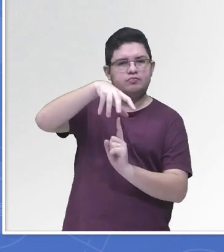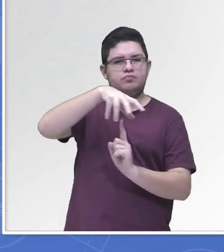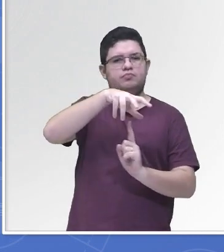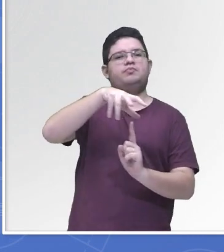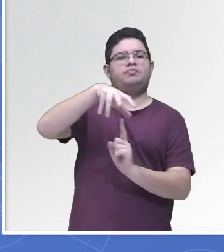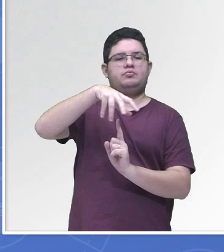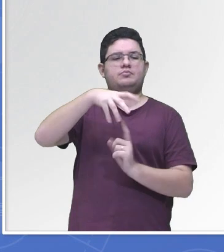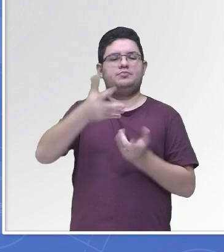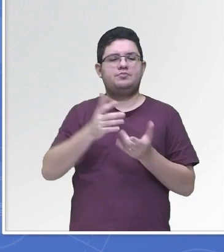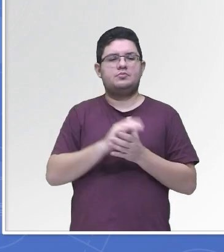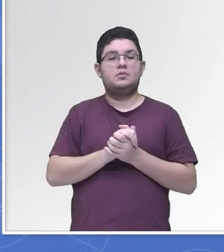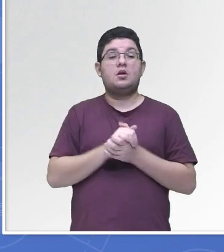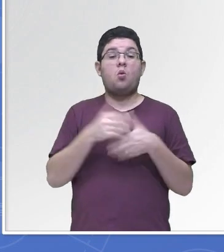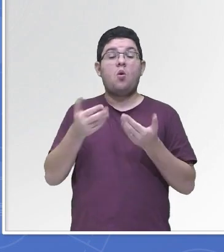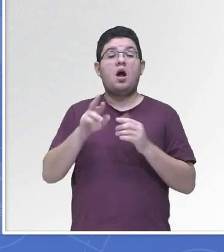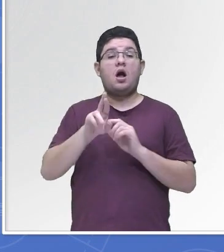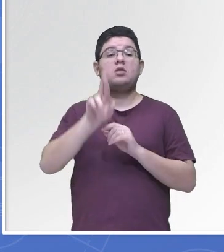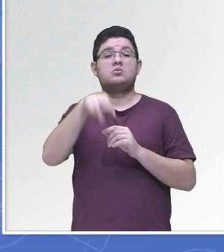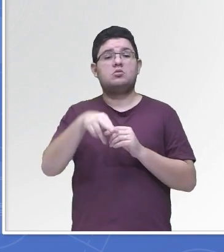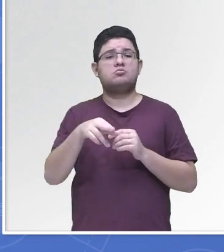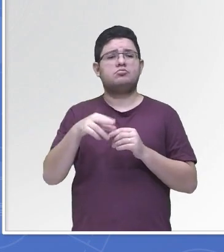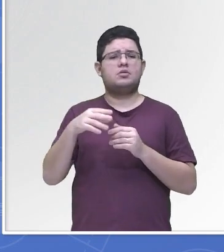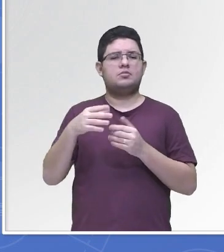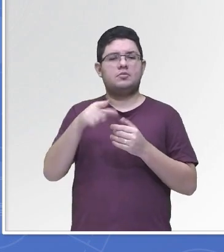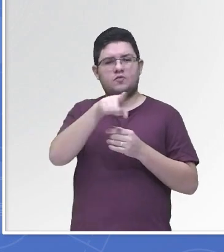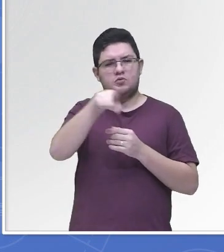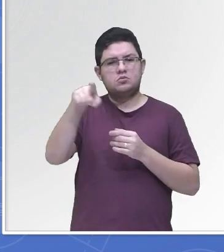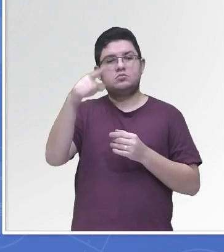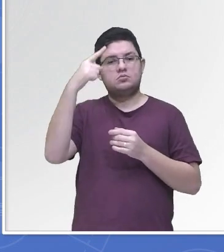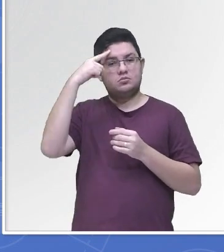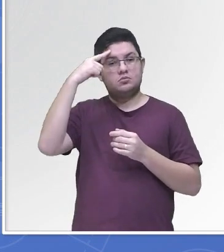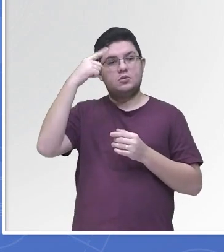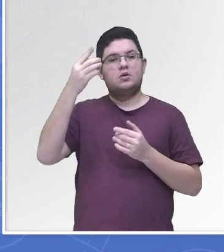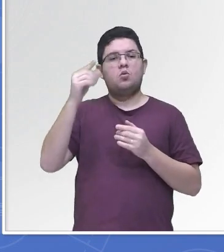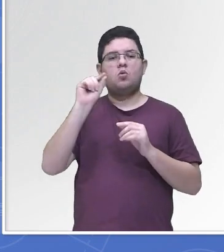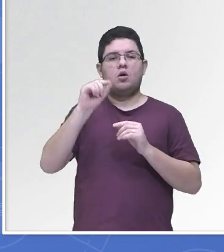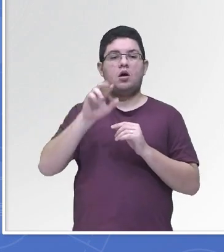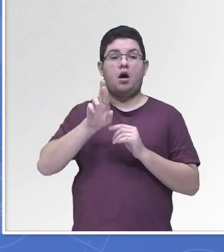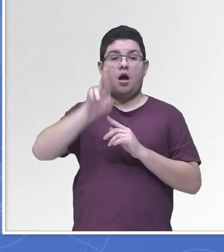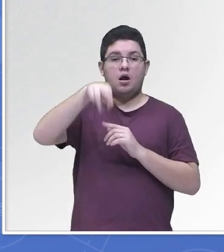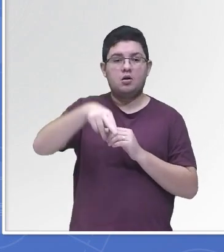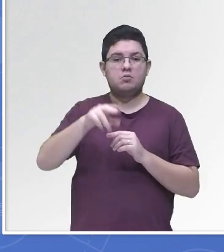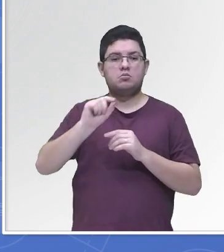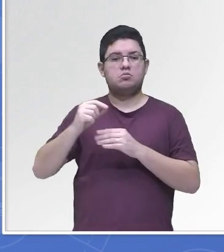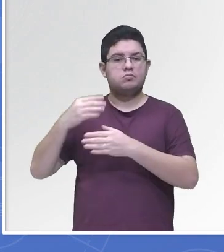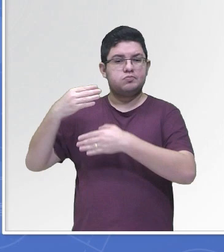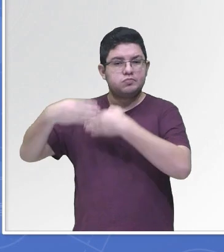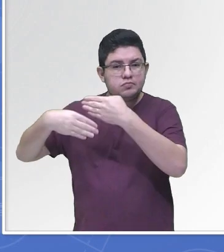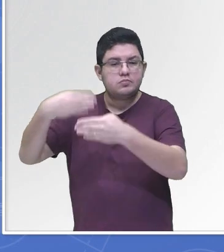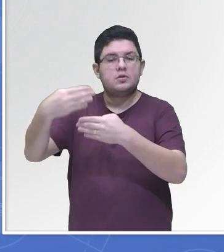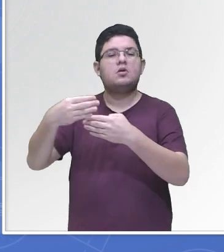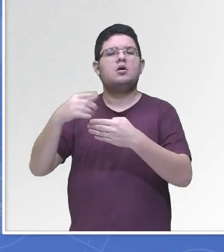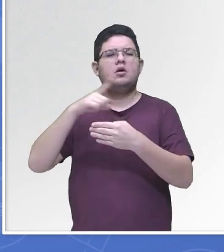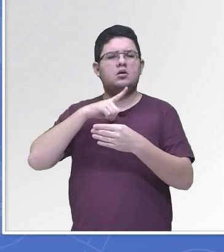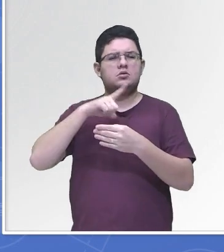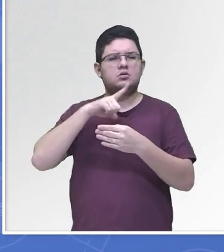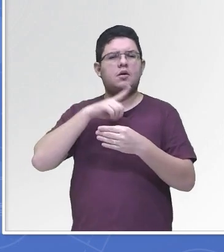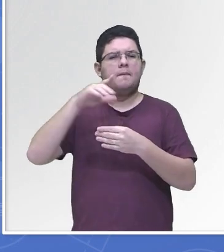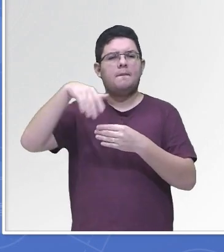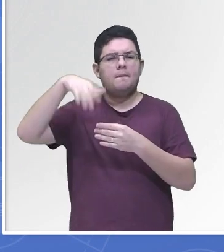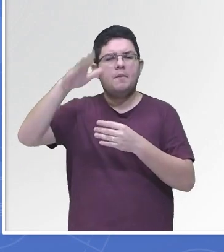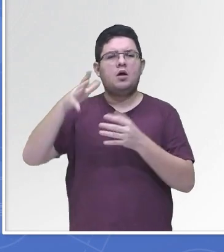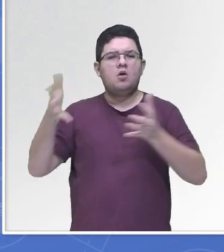exaltada, tradicionalmente, por ser iluminada, também traz sombras em seu bojo, quando se